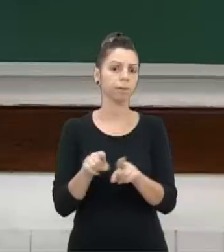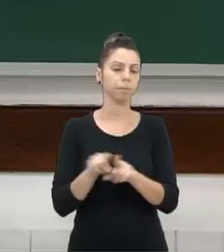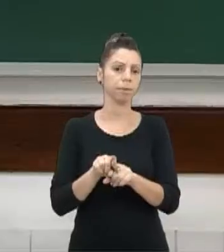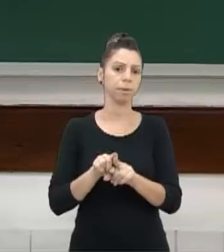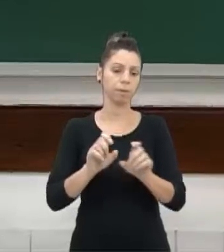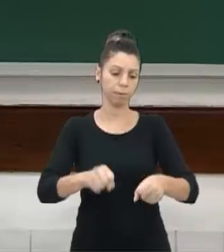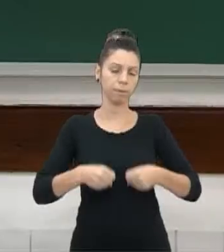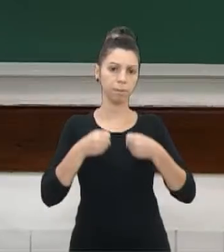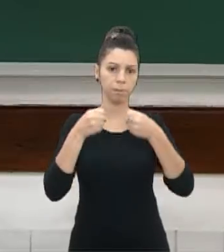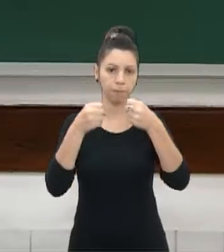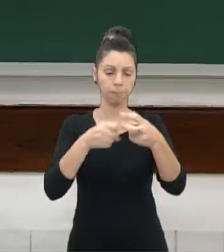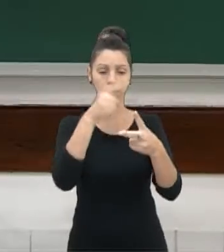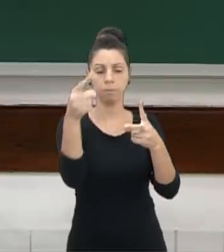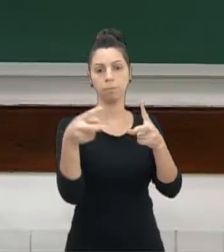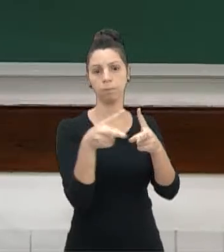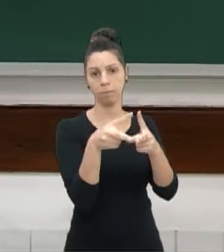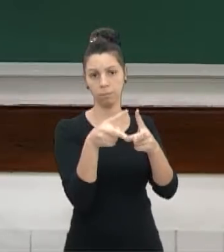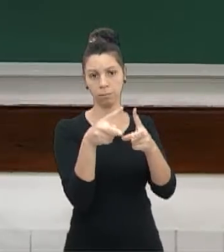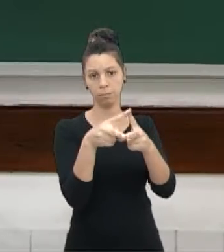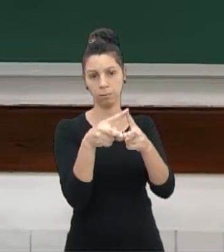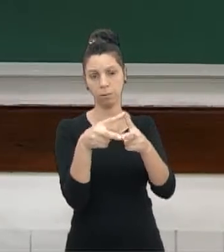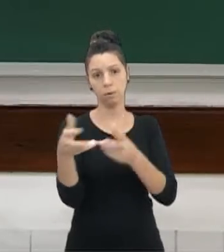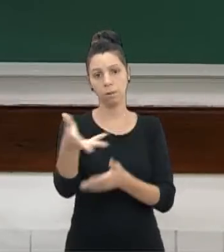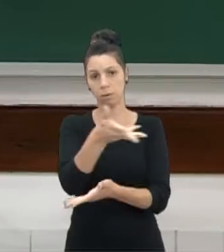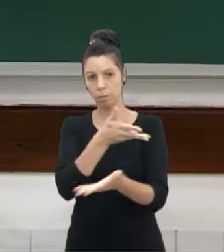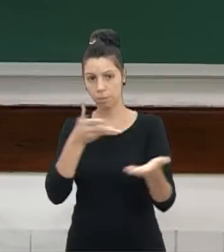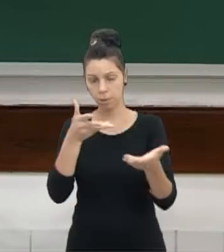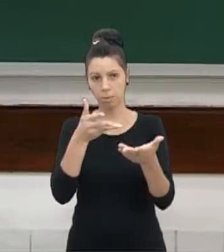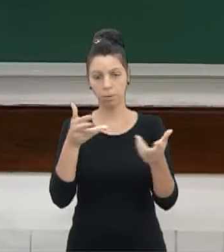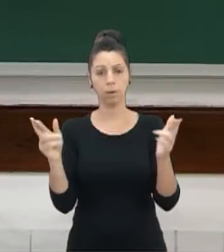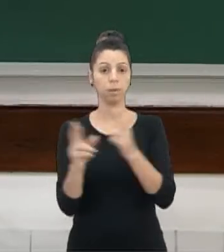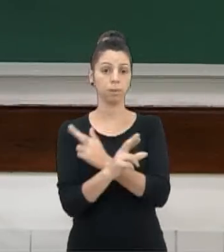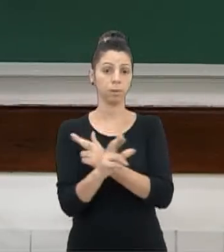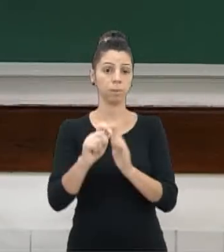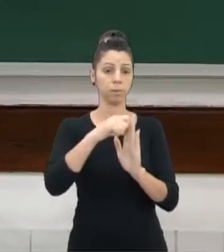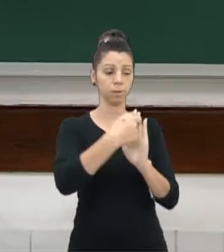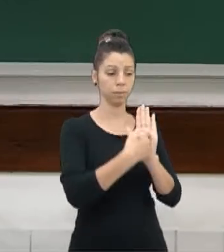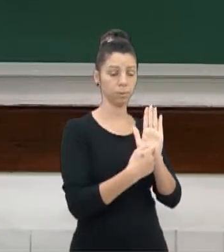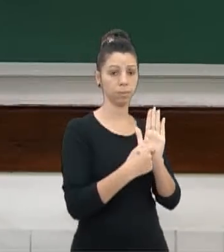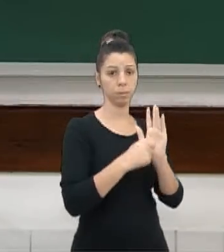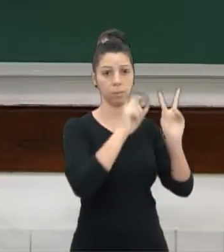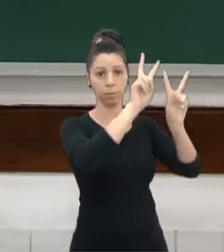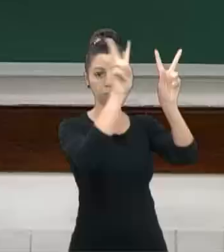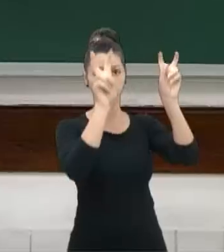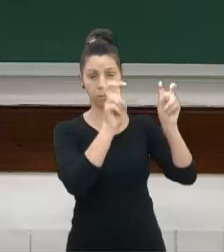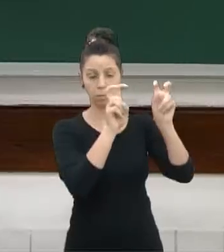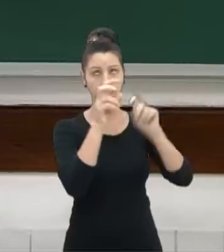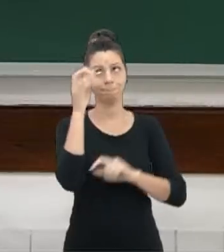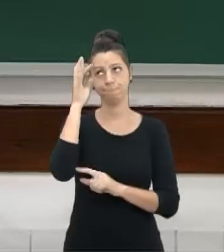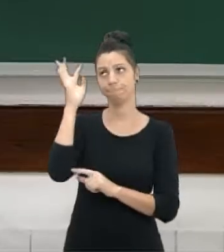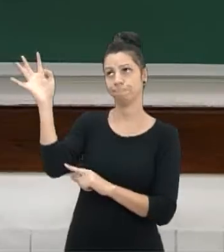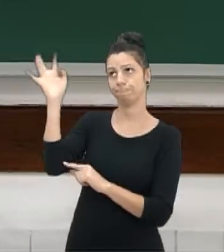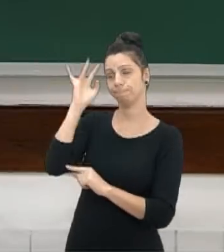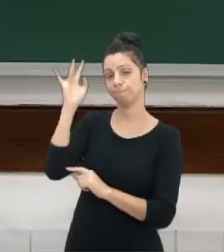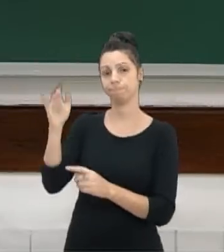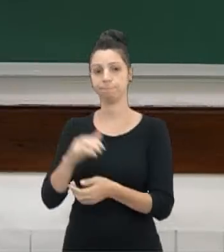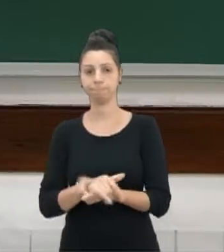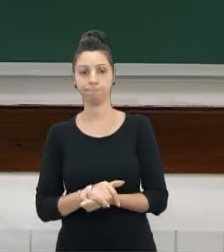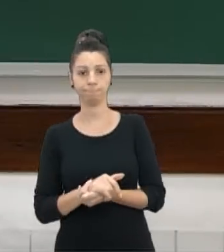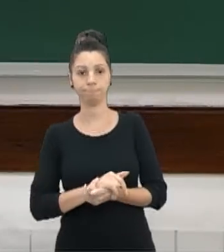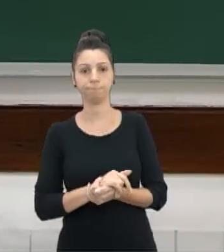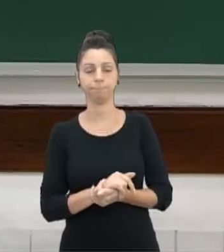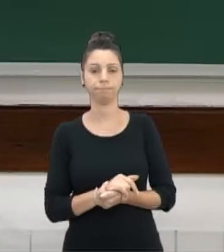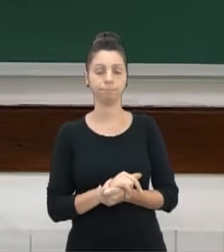eu vou destacar duas relacionadas ao tema da aula que a gente introduziu, que é a questão do pensamento.